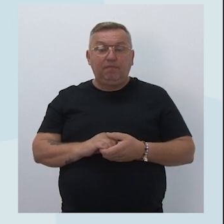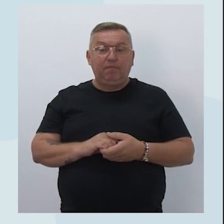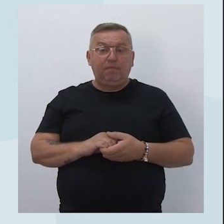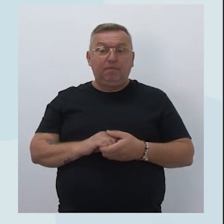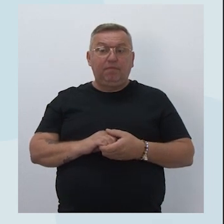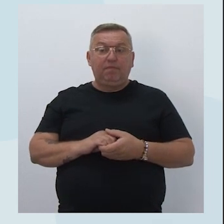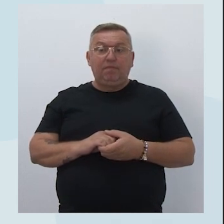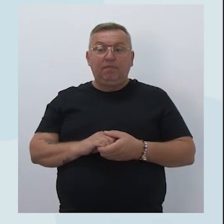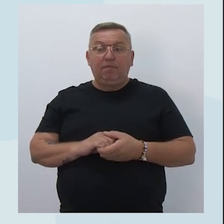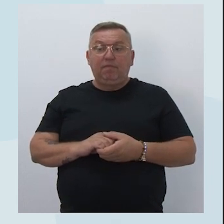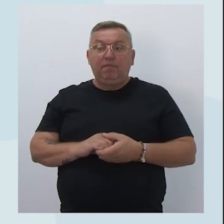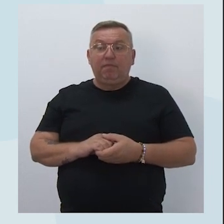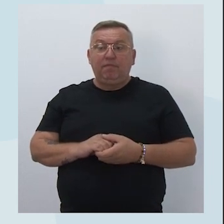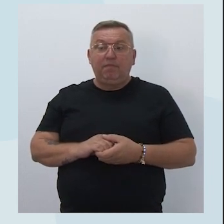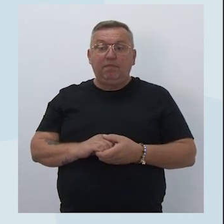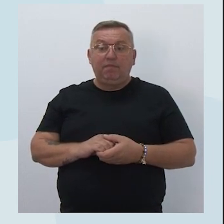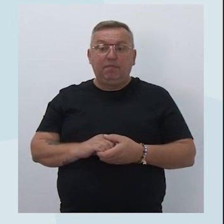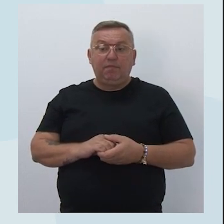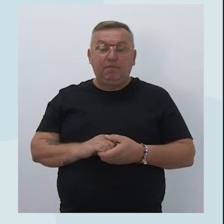Próximo slide, por favor.